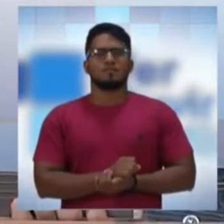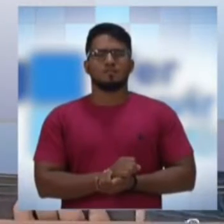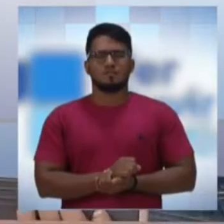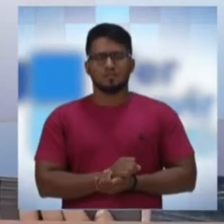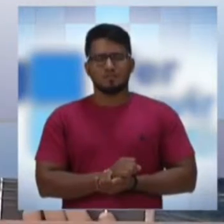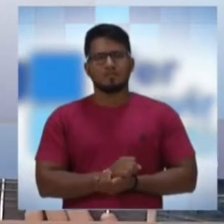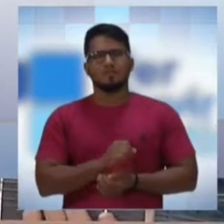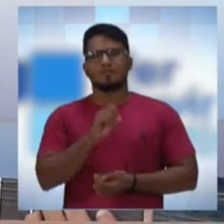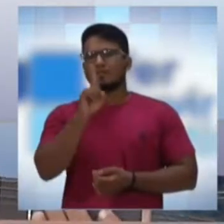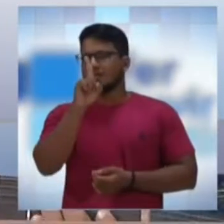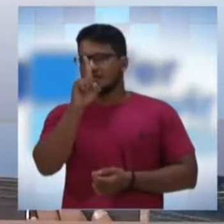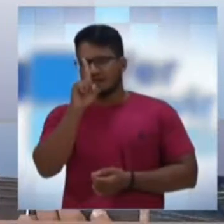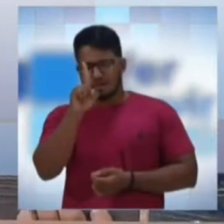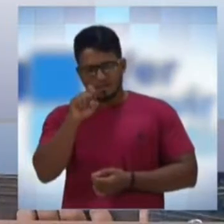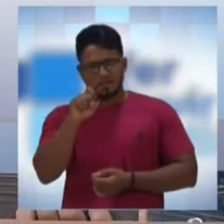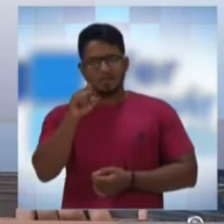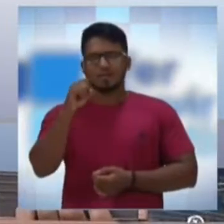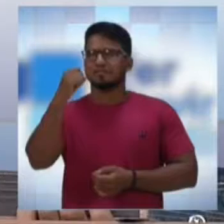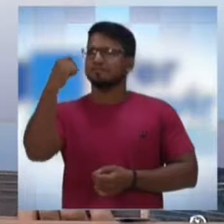amor é